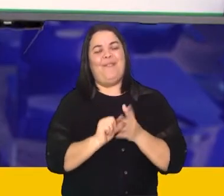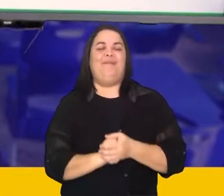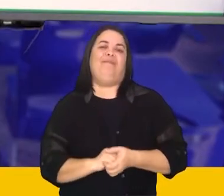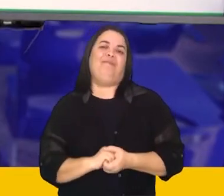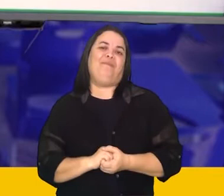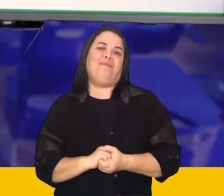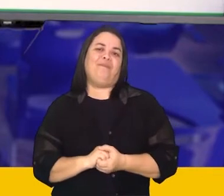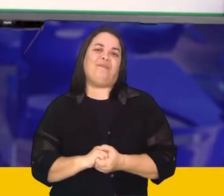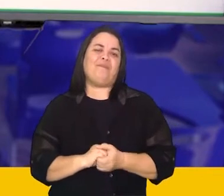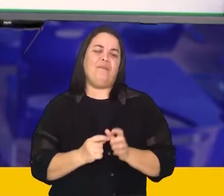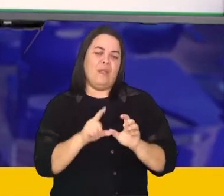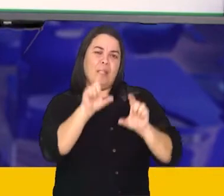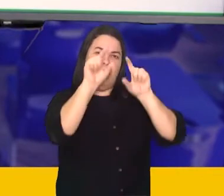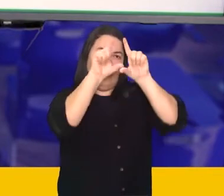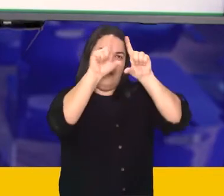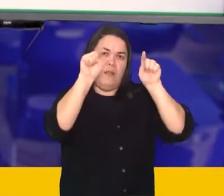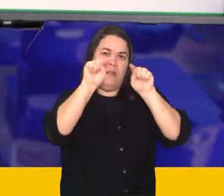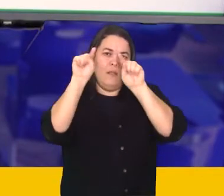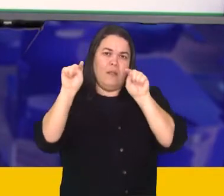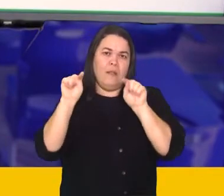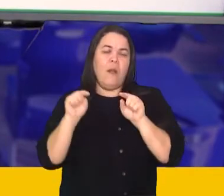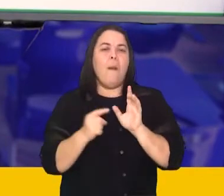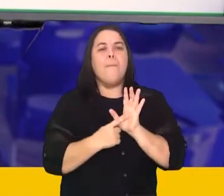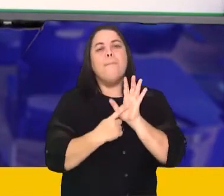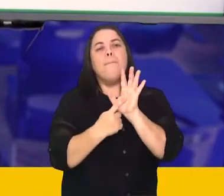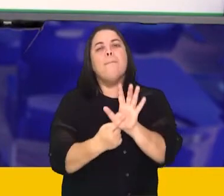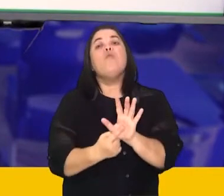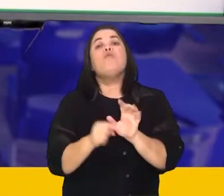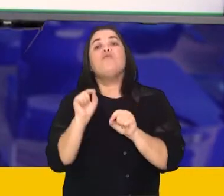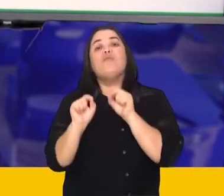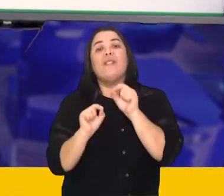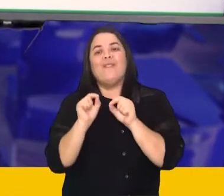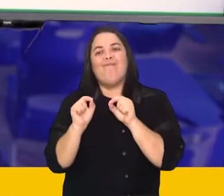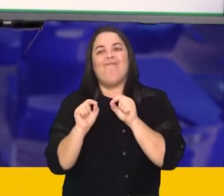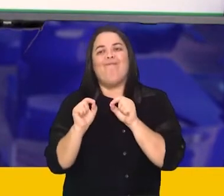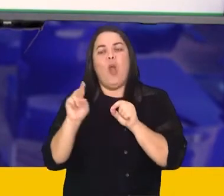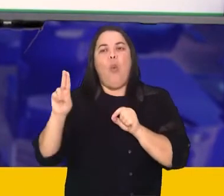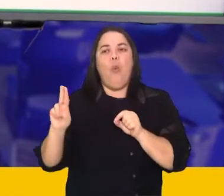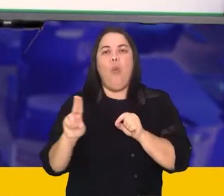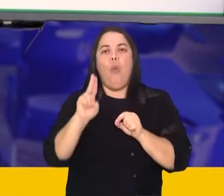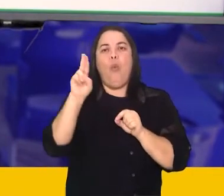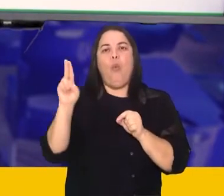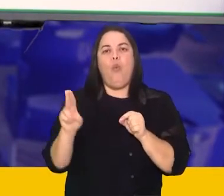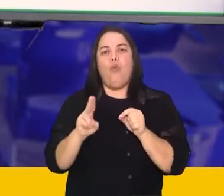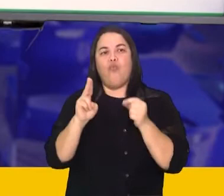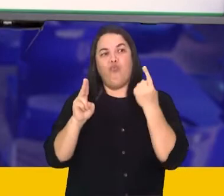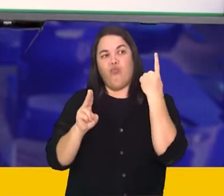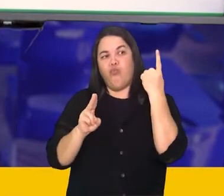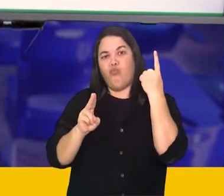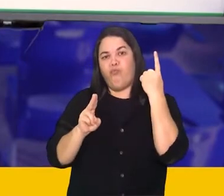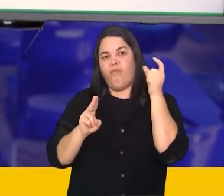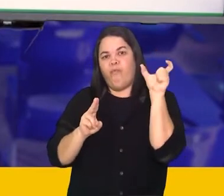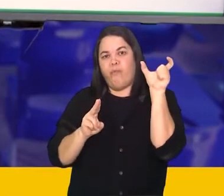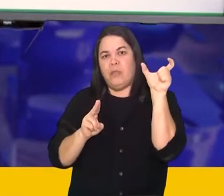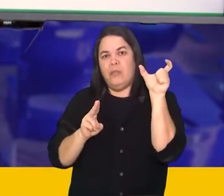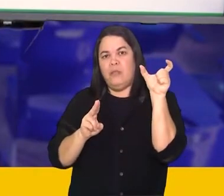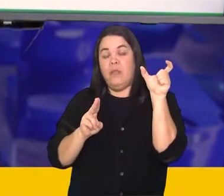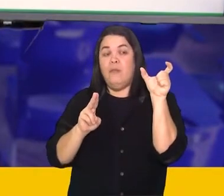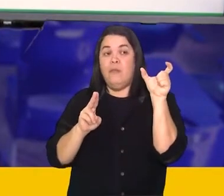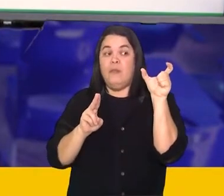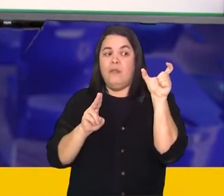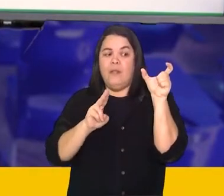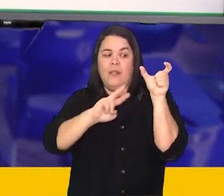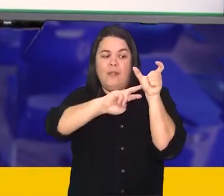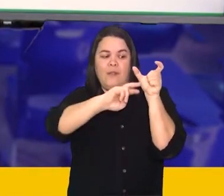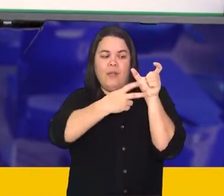ela nos traz de novo essa questão do uso de uma mesma palavra ou de palavras diferentes, que a gente ainda